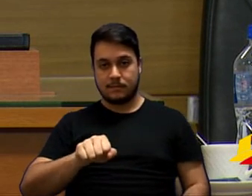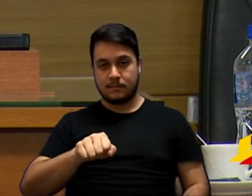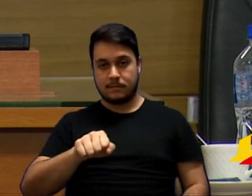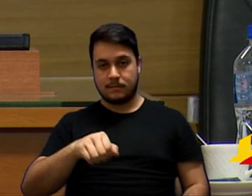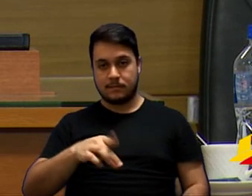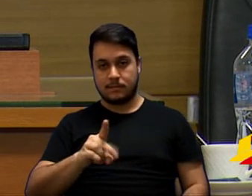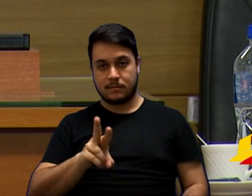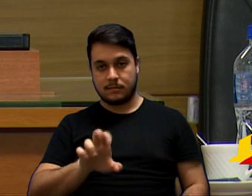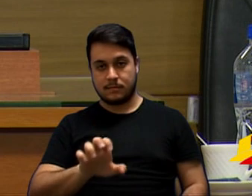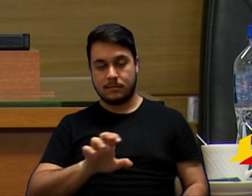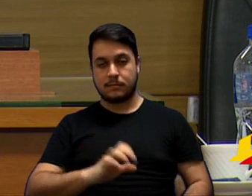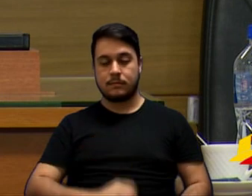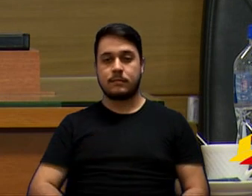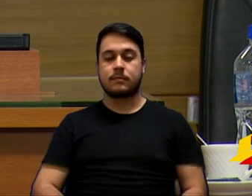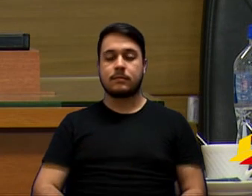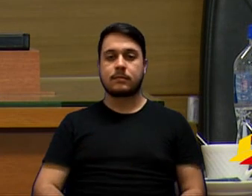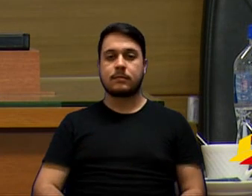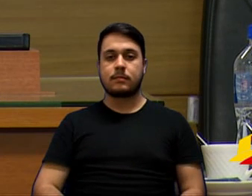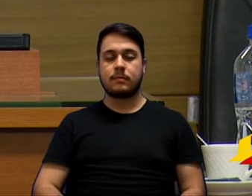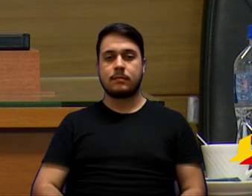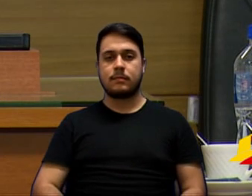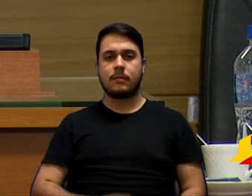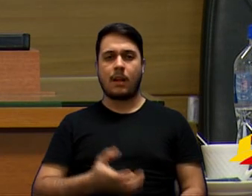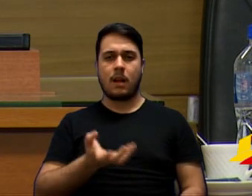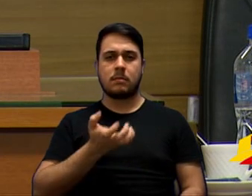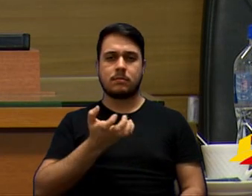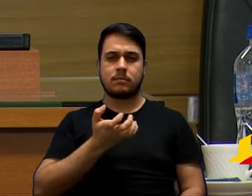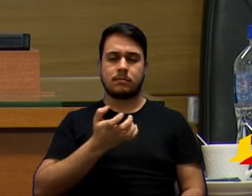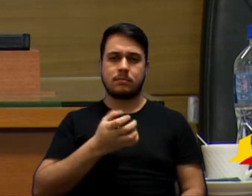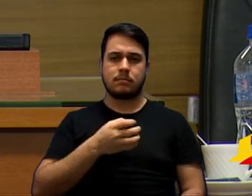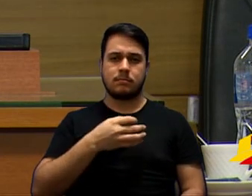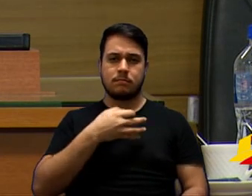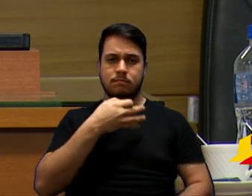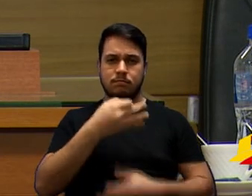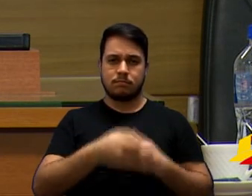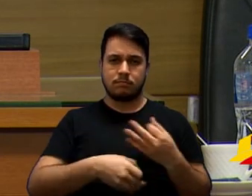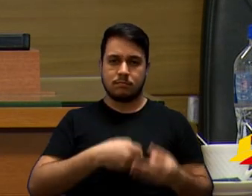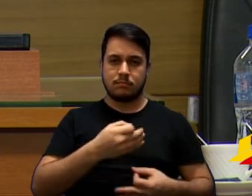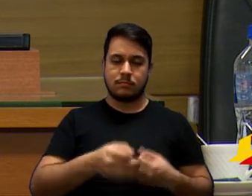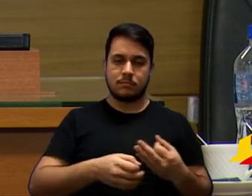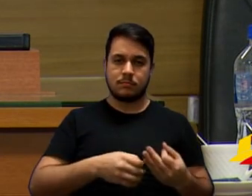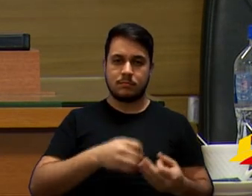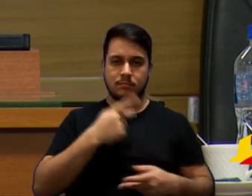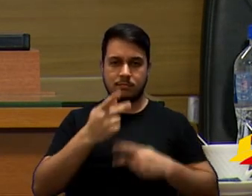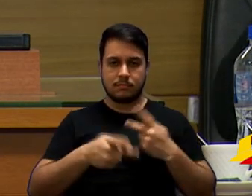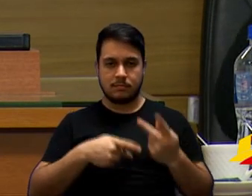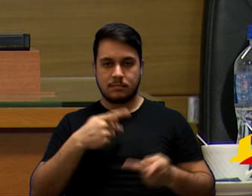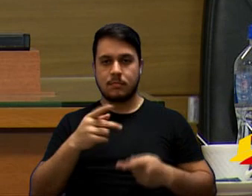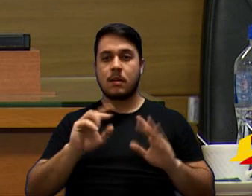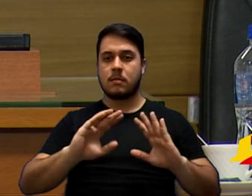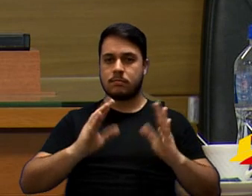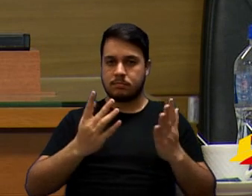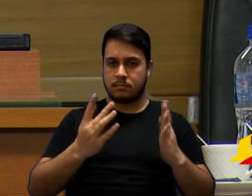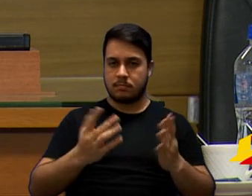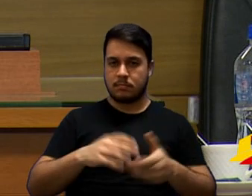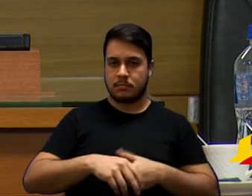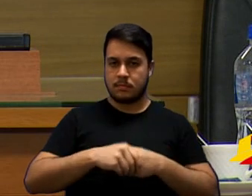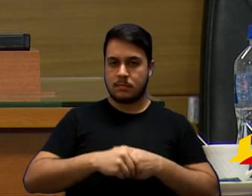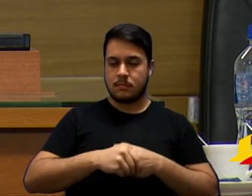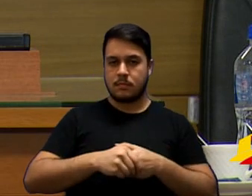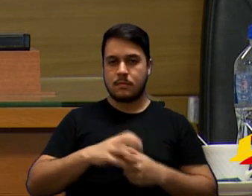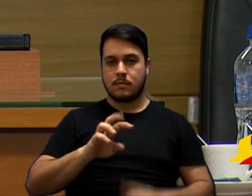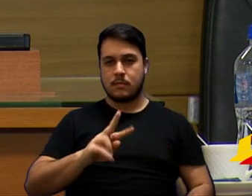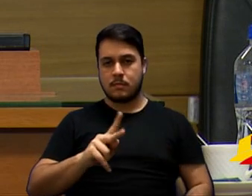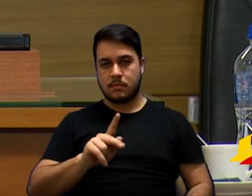eu só gostaria já ia fazer uns comentários é também é parabenizar o hélder que têm feito esse trabalho